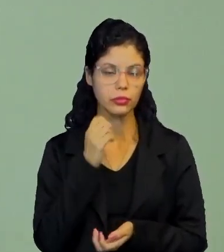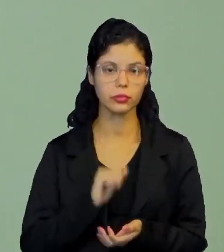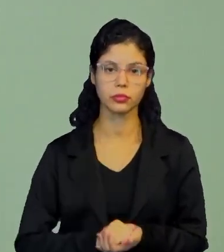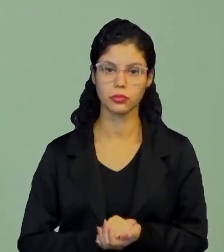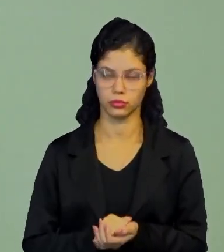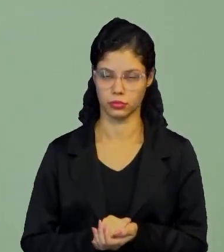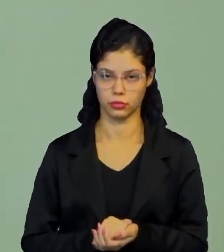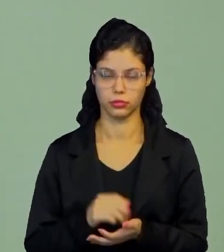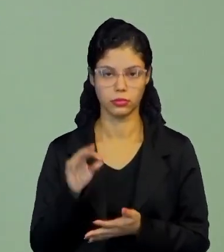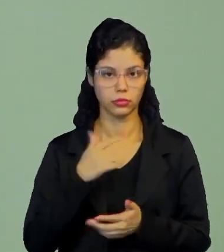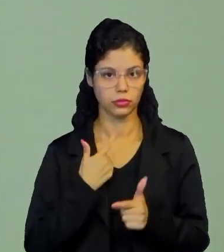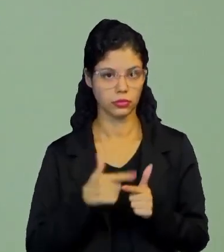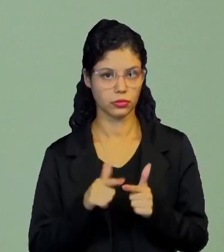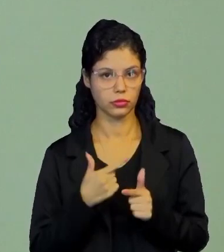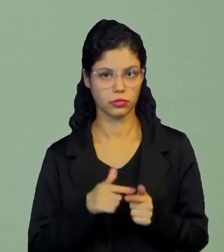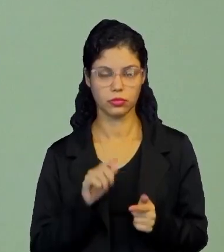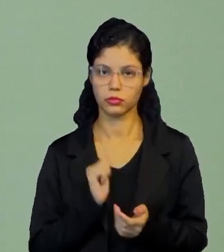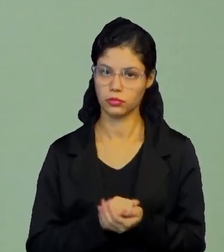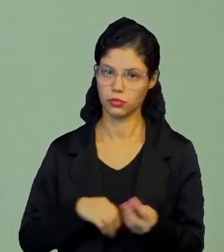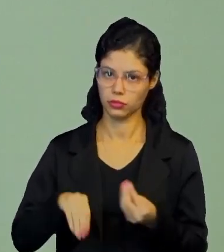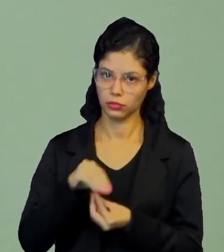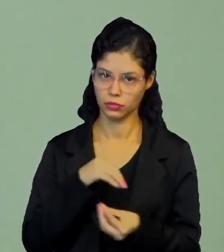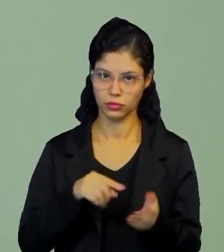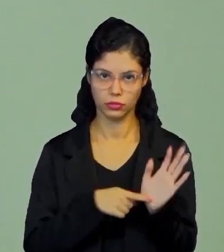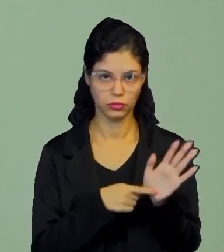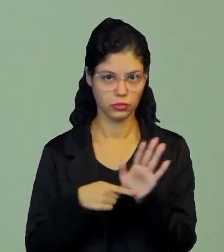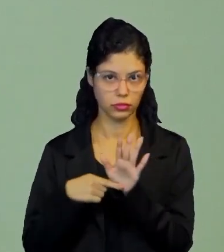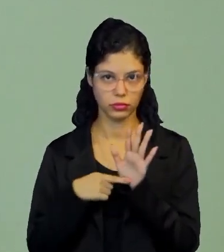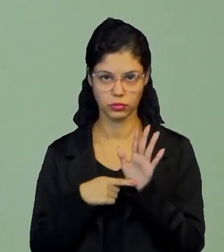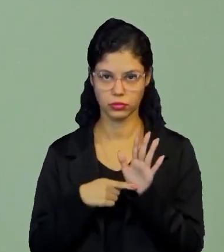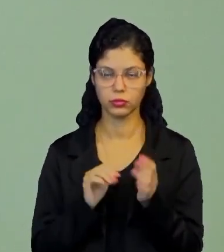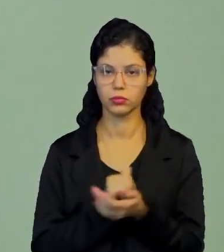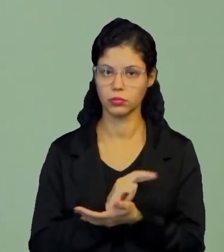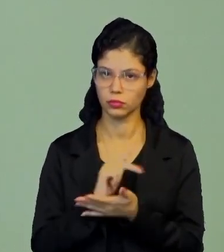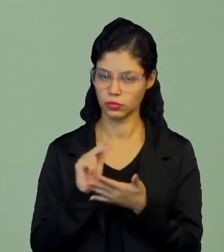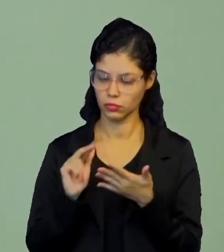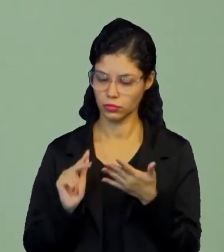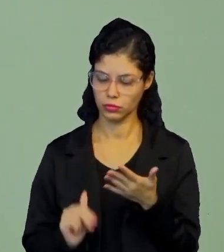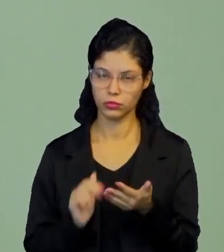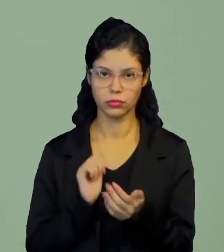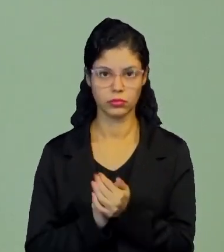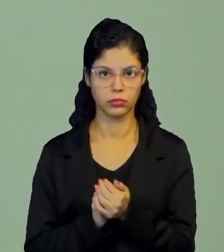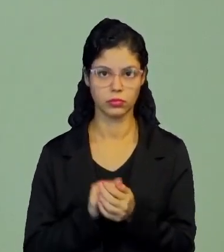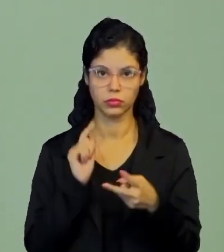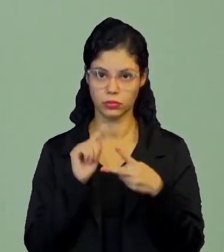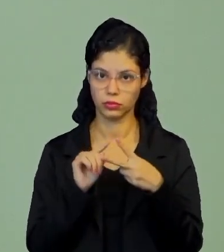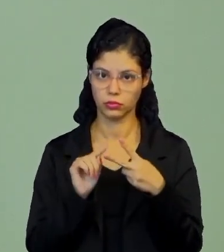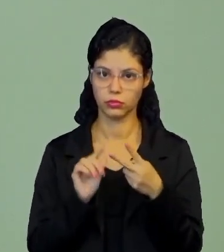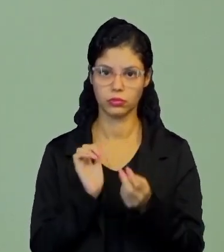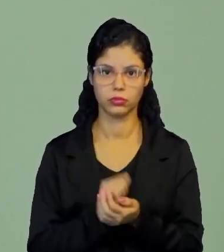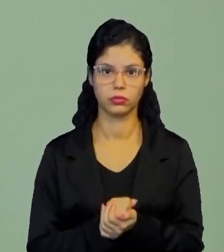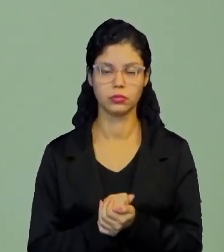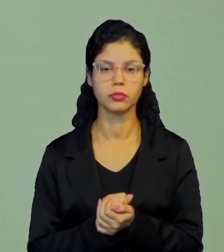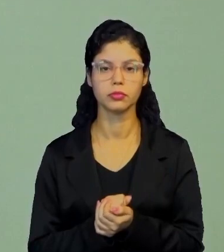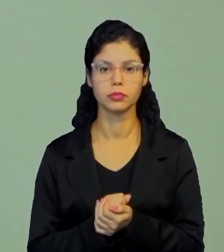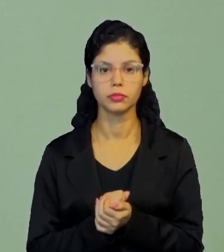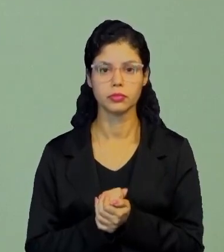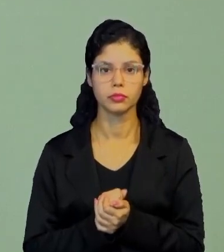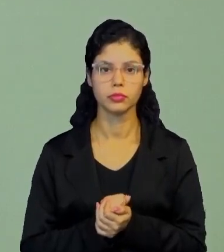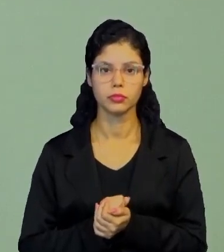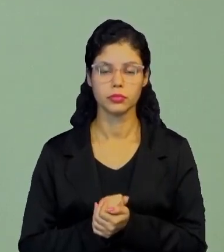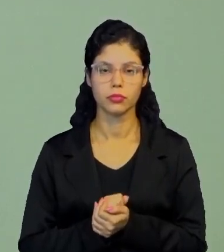só nós vamos falar hoje de situações que envolve representações de variações entre duas grandezas